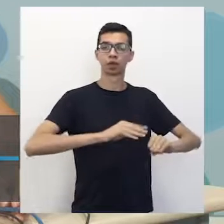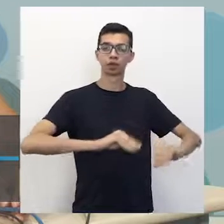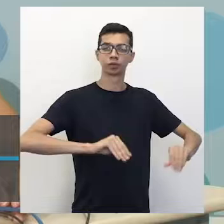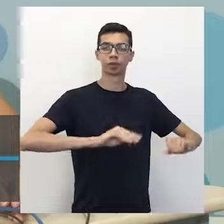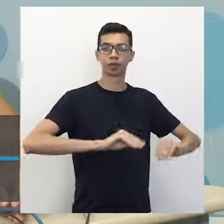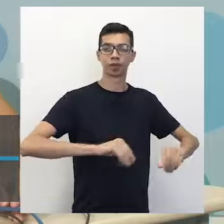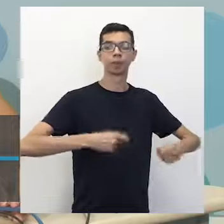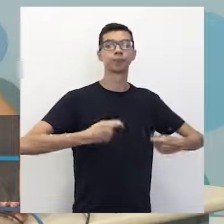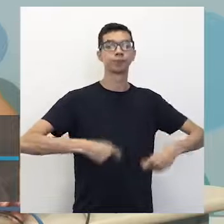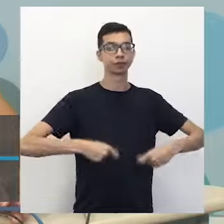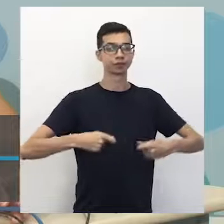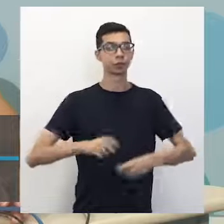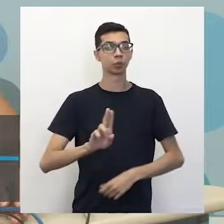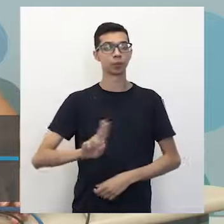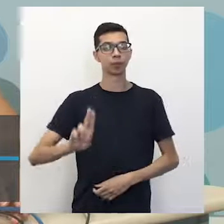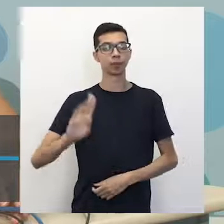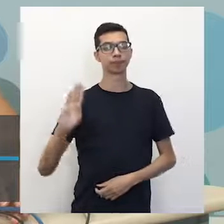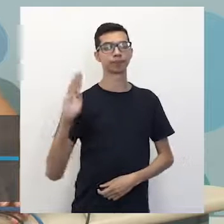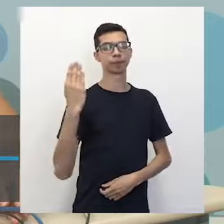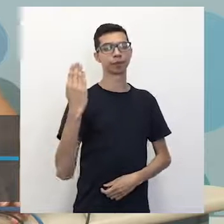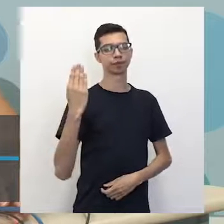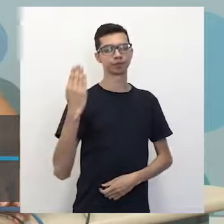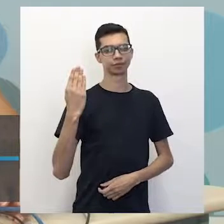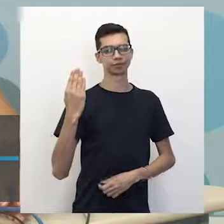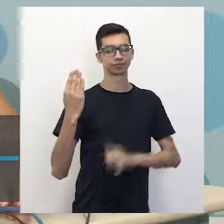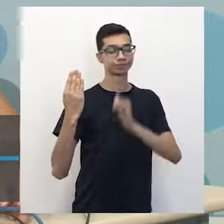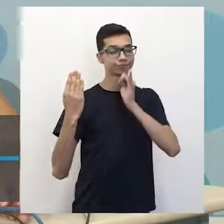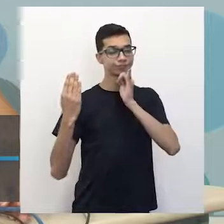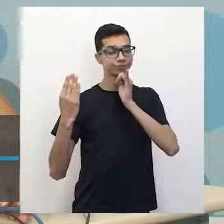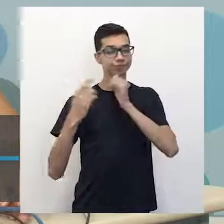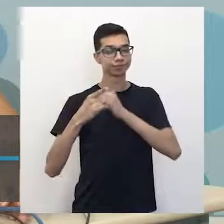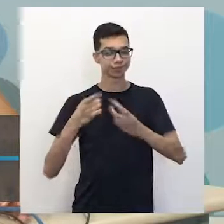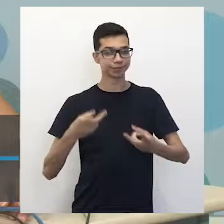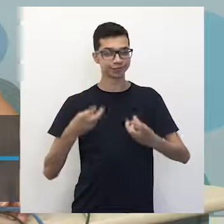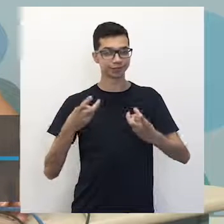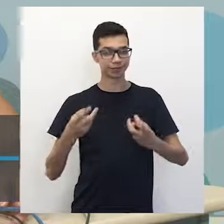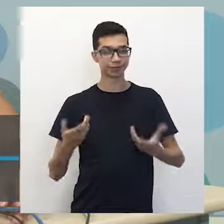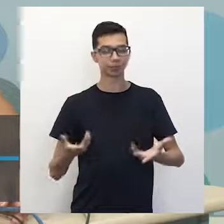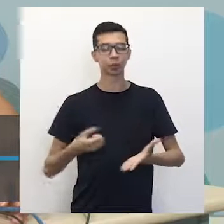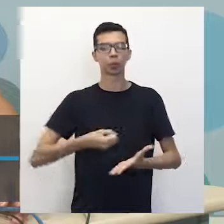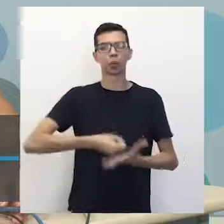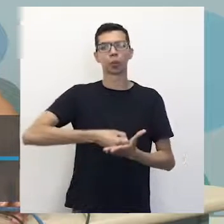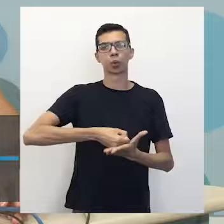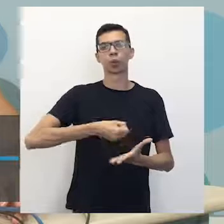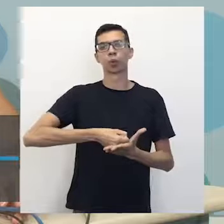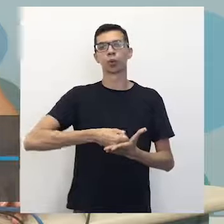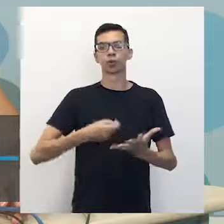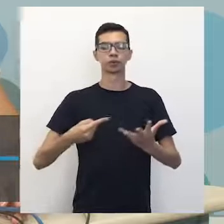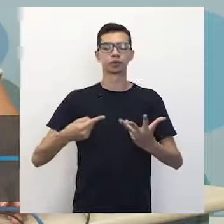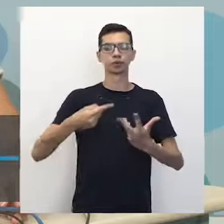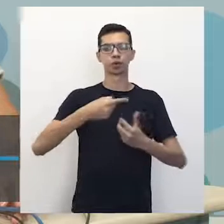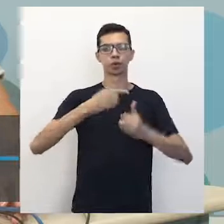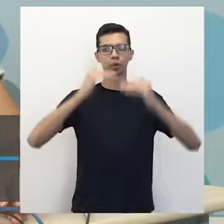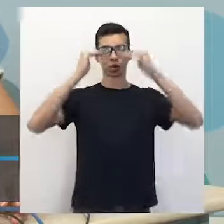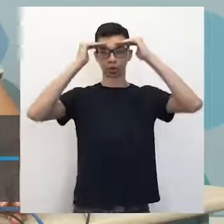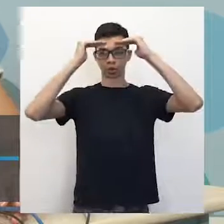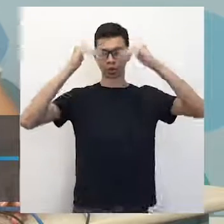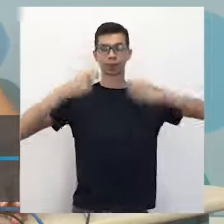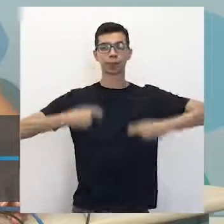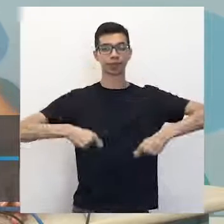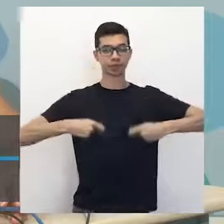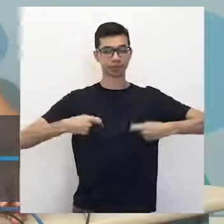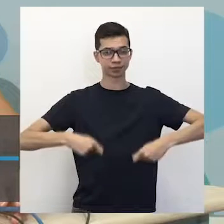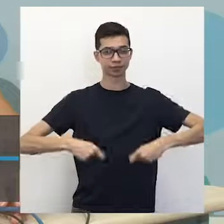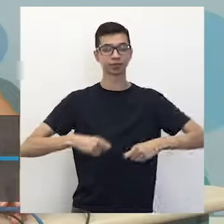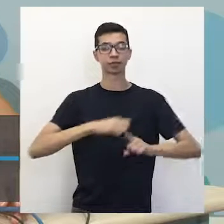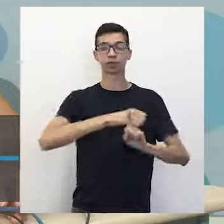de madeira, vejam vocês. Então, além de todas aquelas obrigações que eles têm que cumprir para com os outros membros